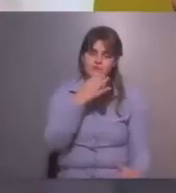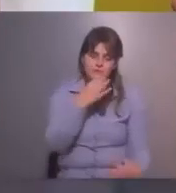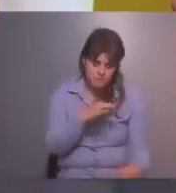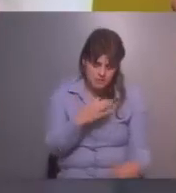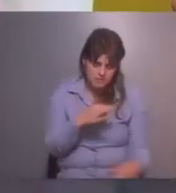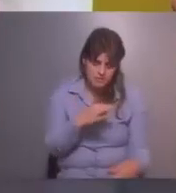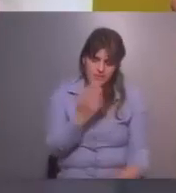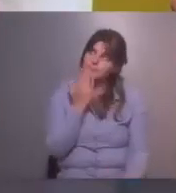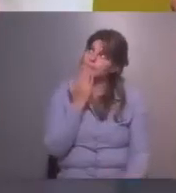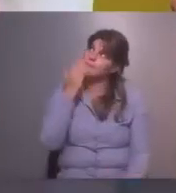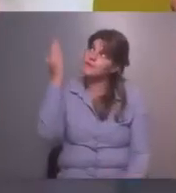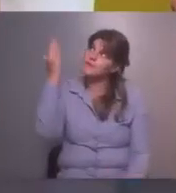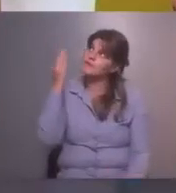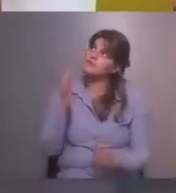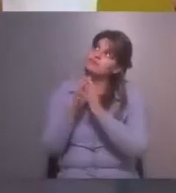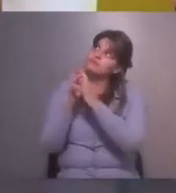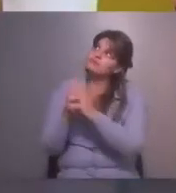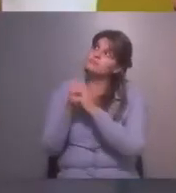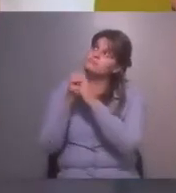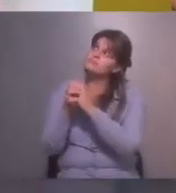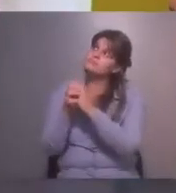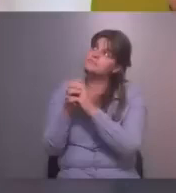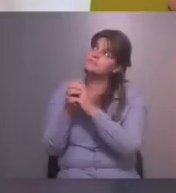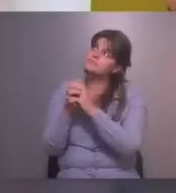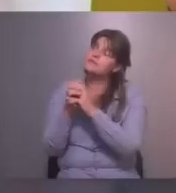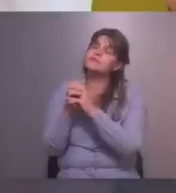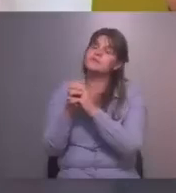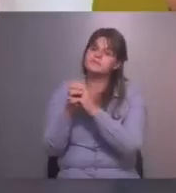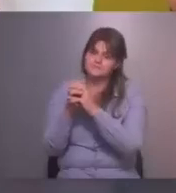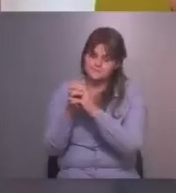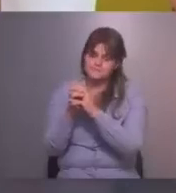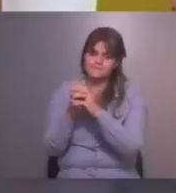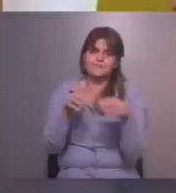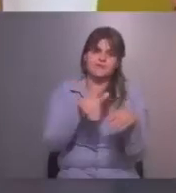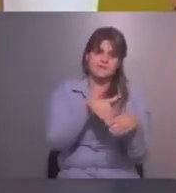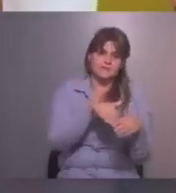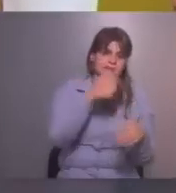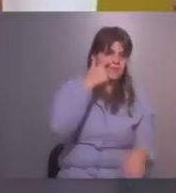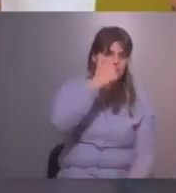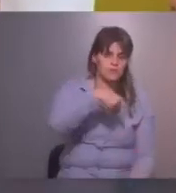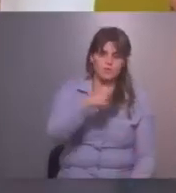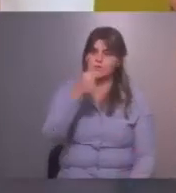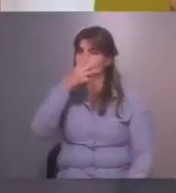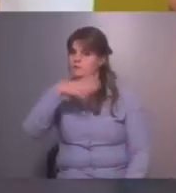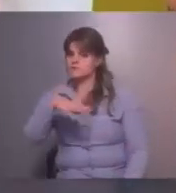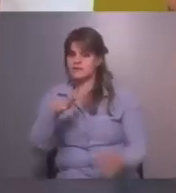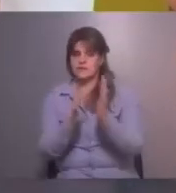Humildemente vos suplicamos que, participando no corpo e sangue de